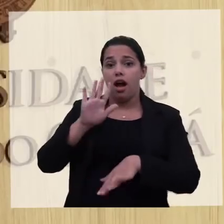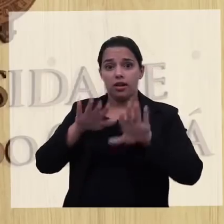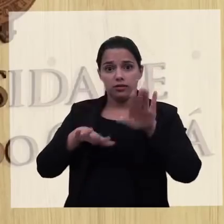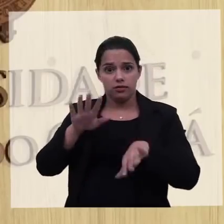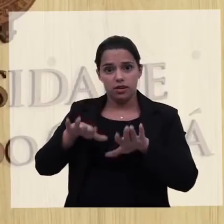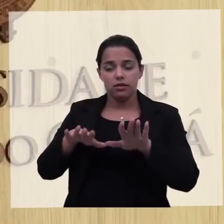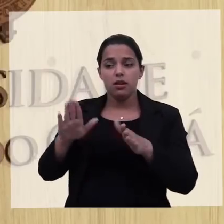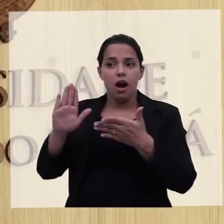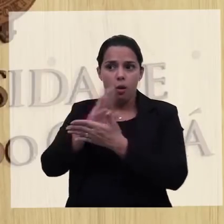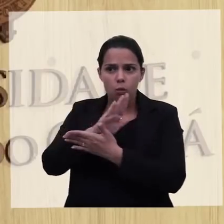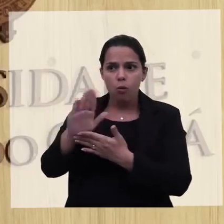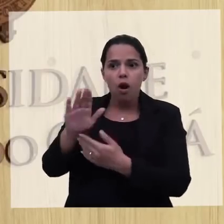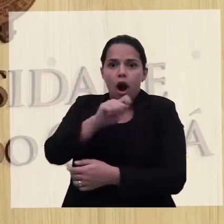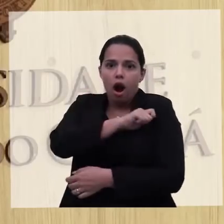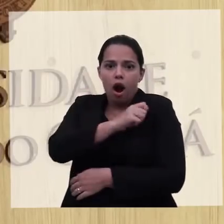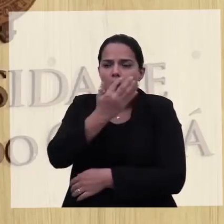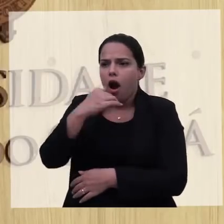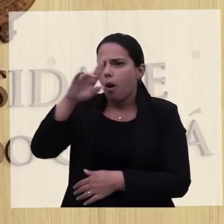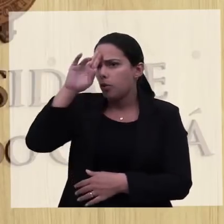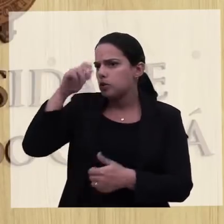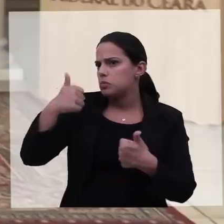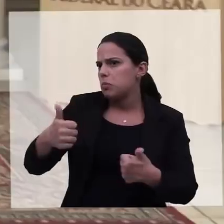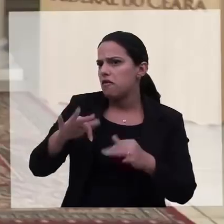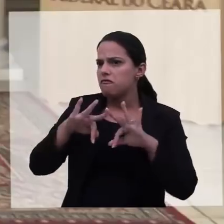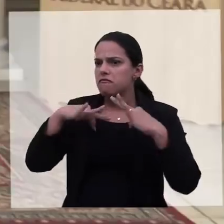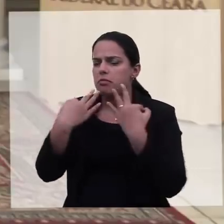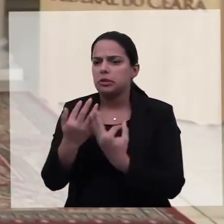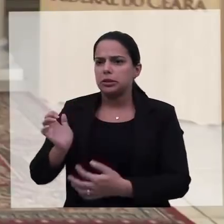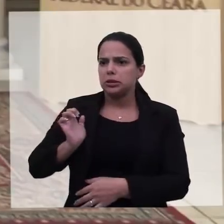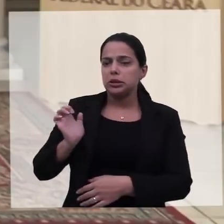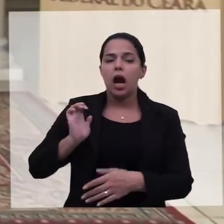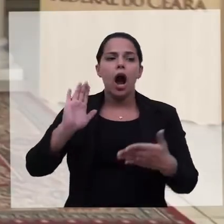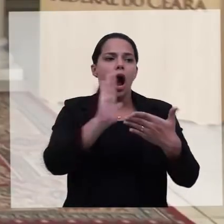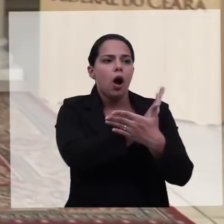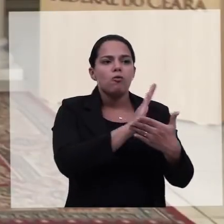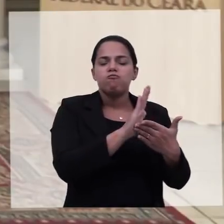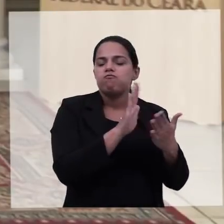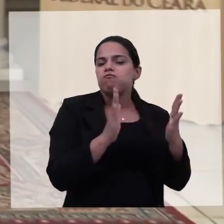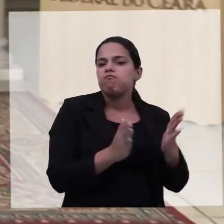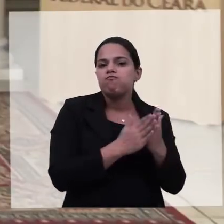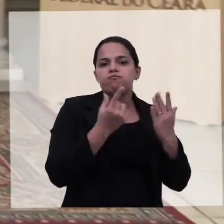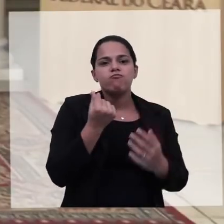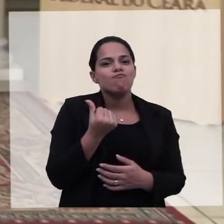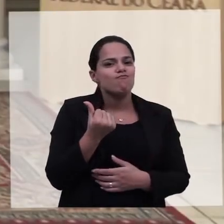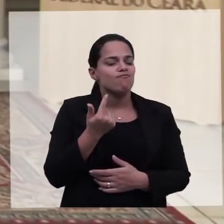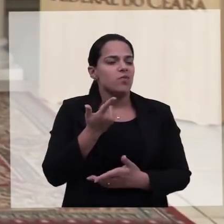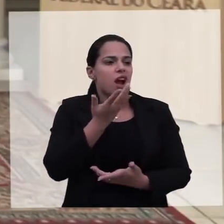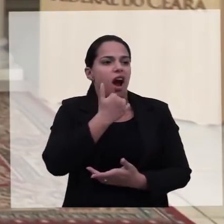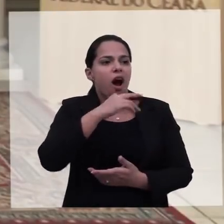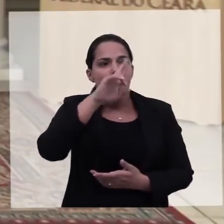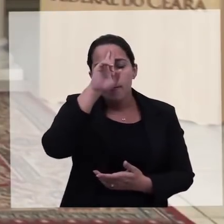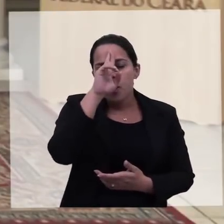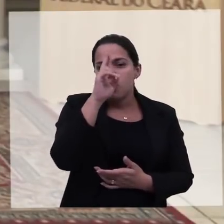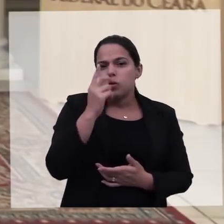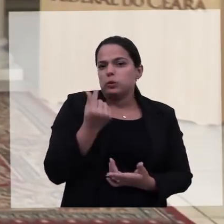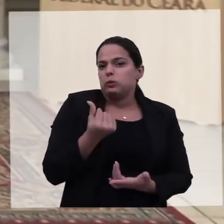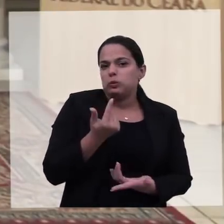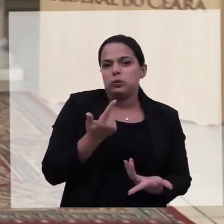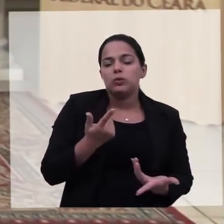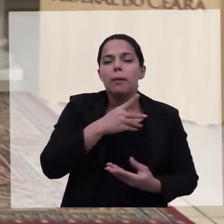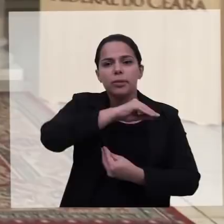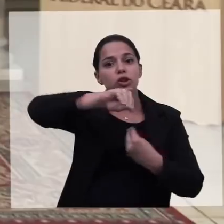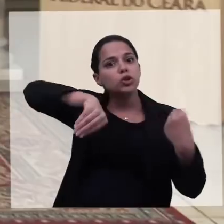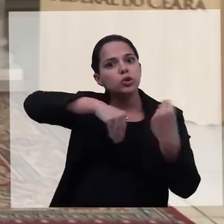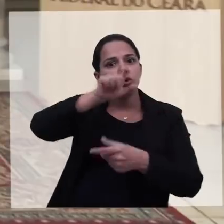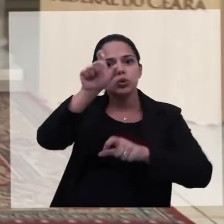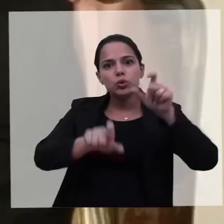para ali que tinham almoçado caviar, e tinha alunos que tinham ido sem ter almoçado. Então você tinha uma mistura muito